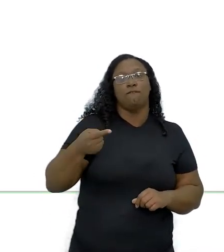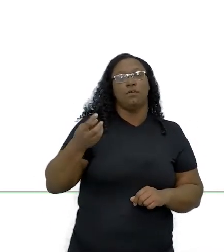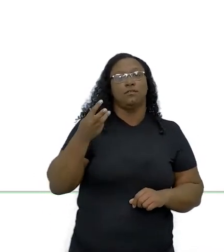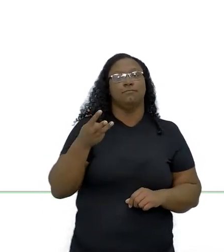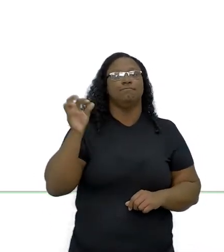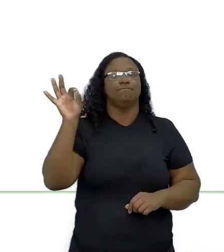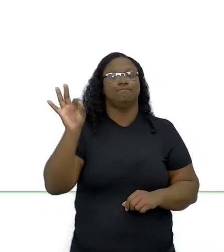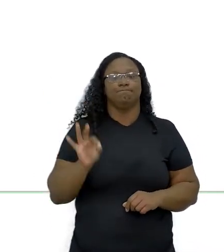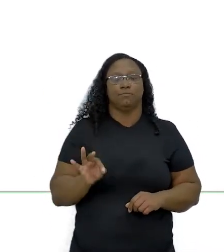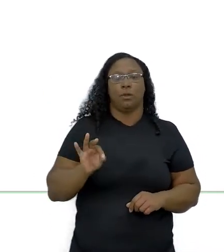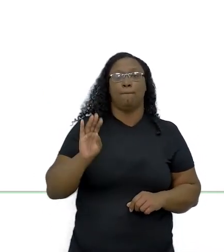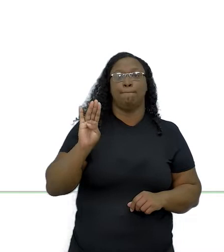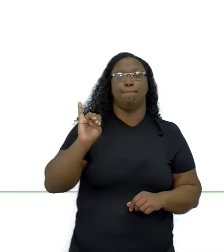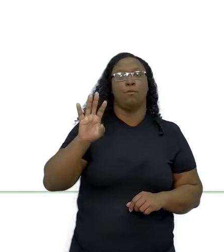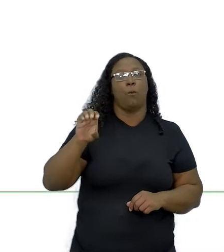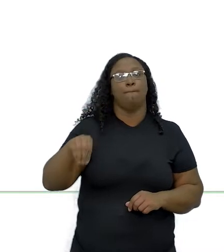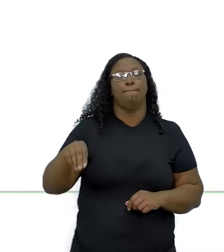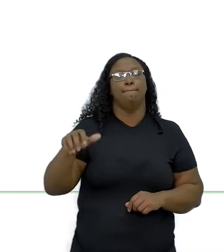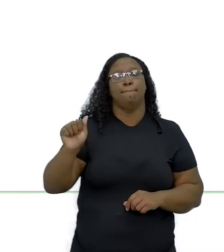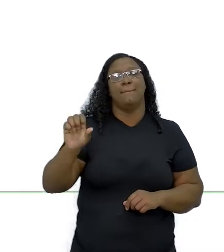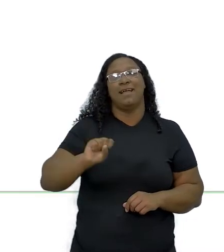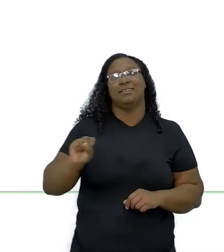9,3% é biomassa,